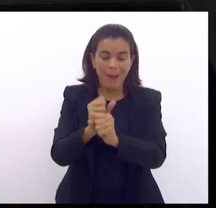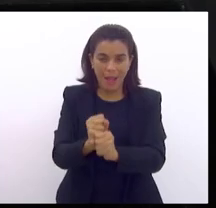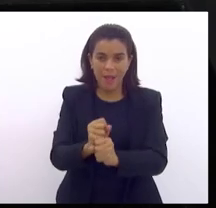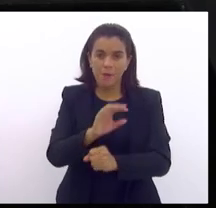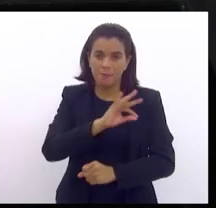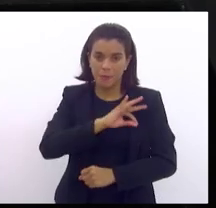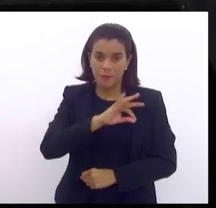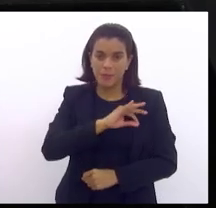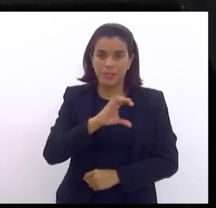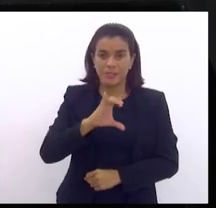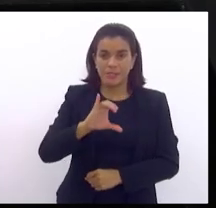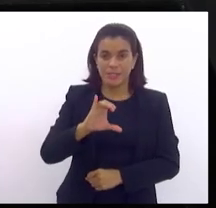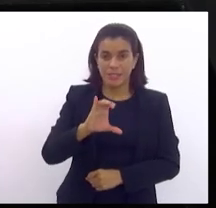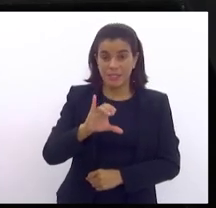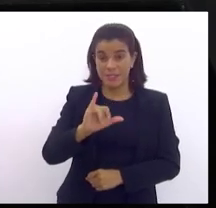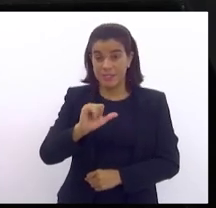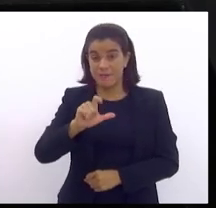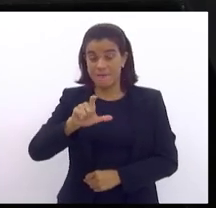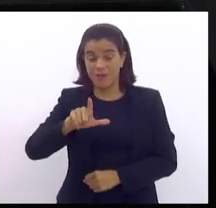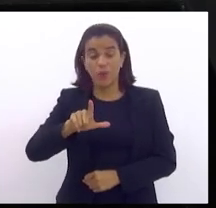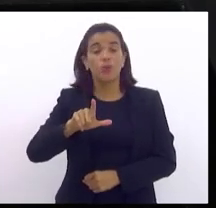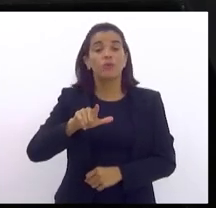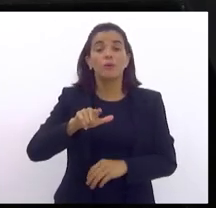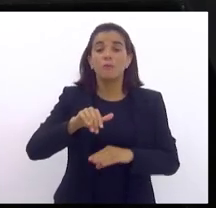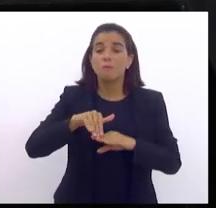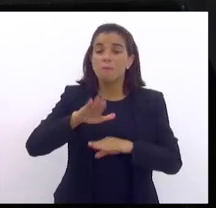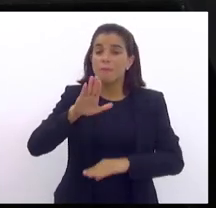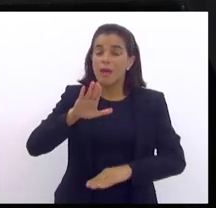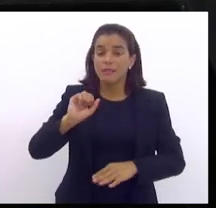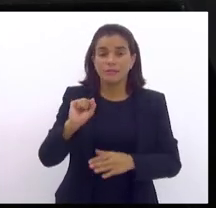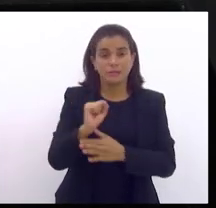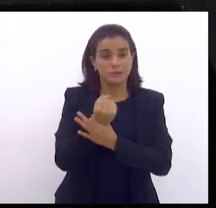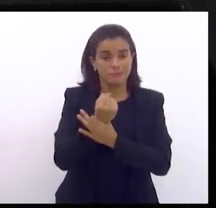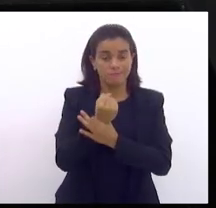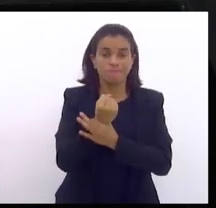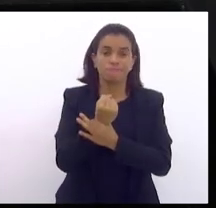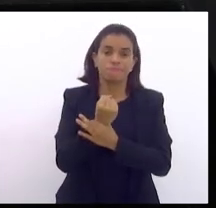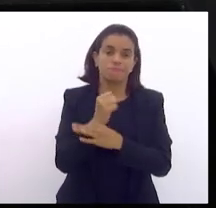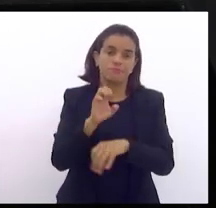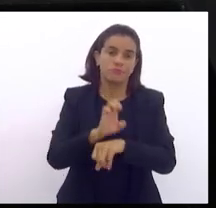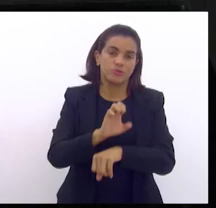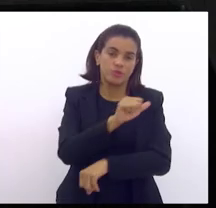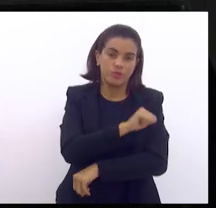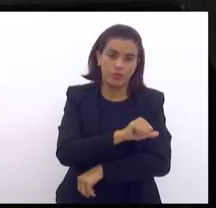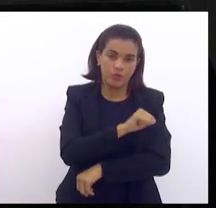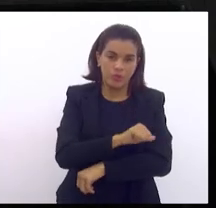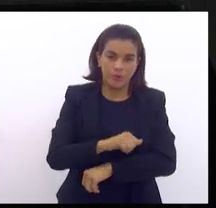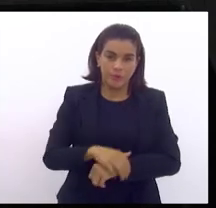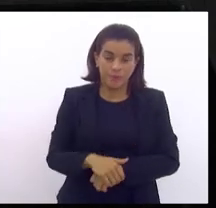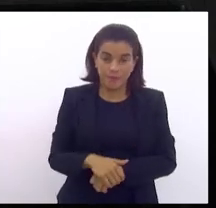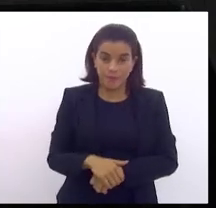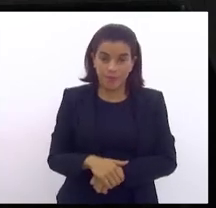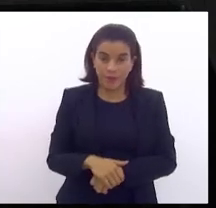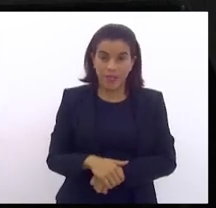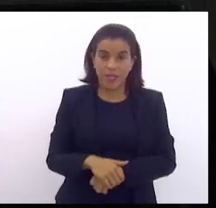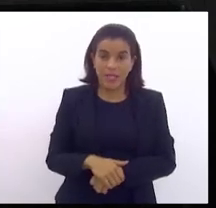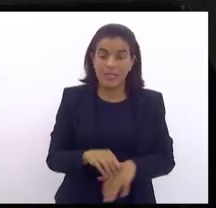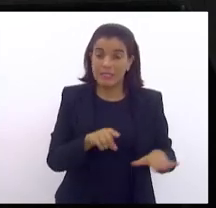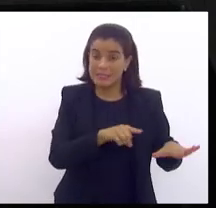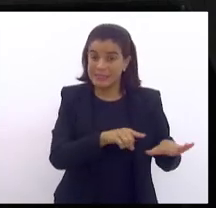por todos os órgãos, é a cidade mais segura do Estado do Rio de Janeiro. Nós tivemos, na